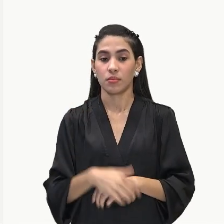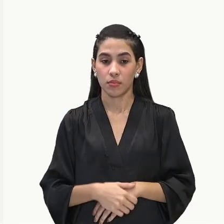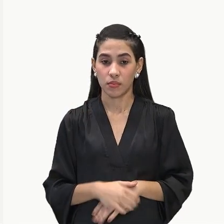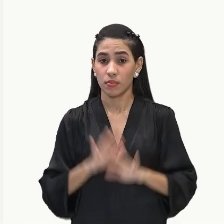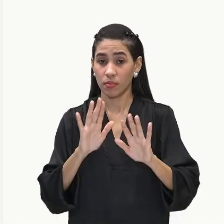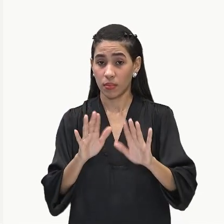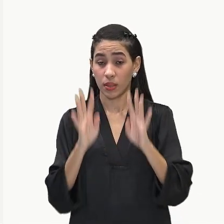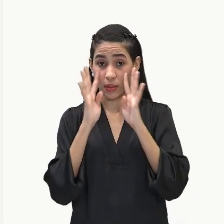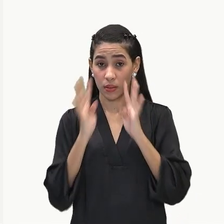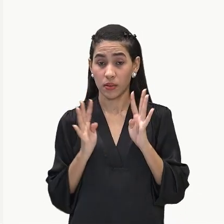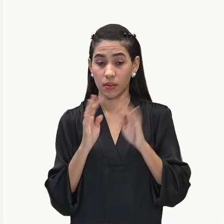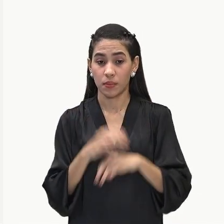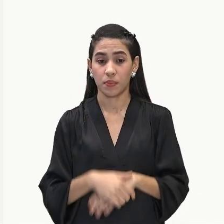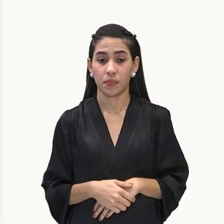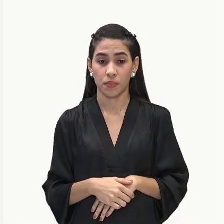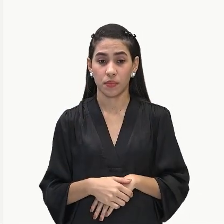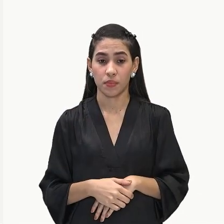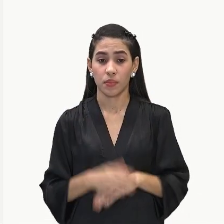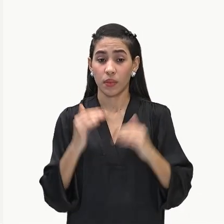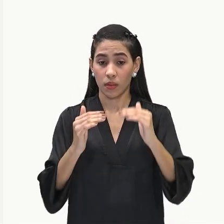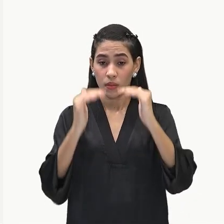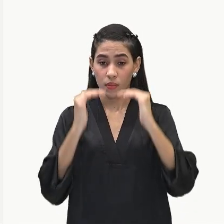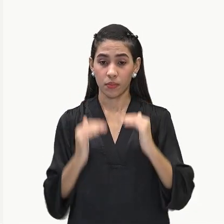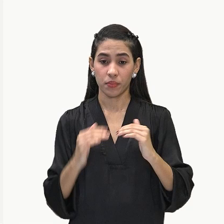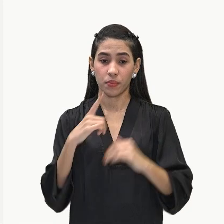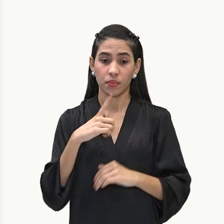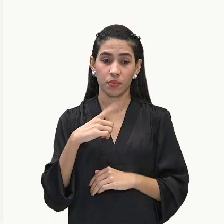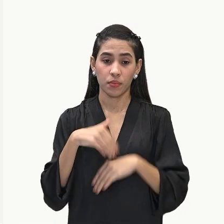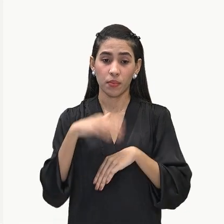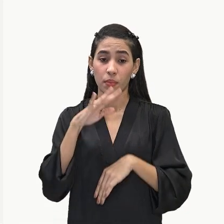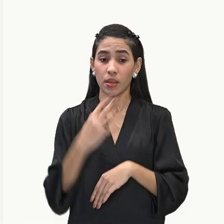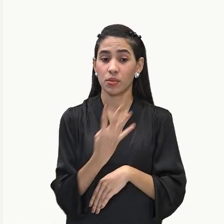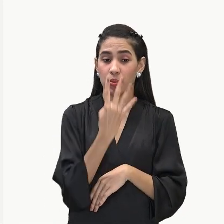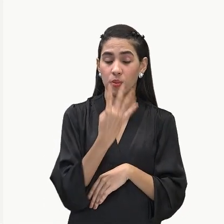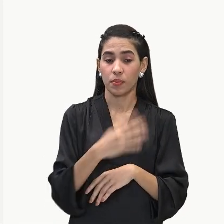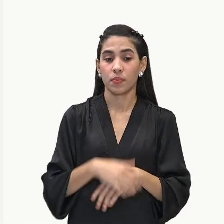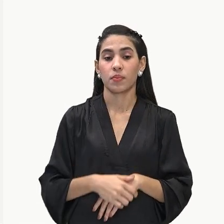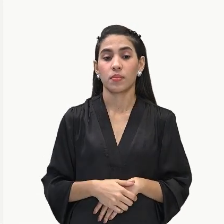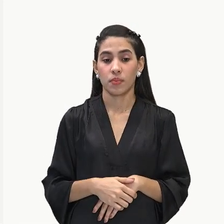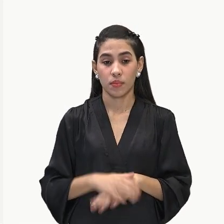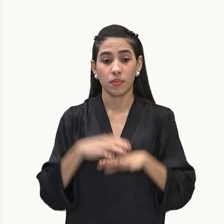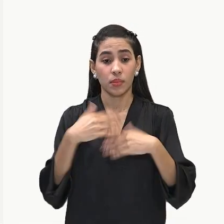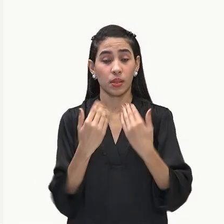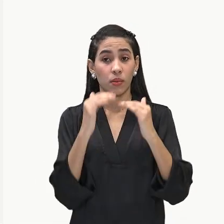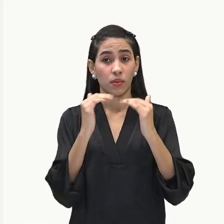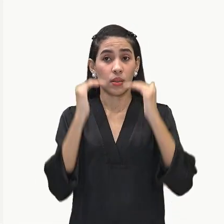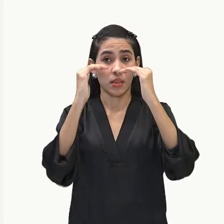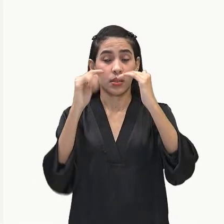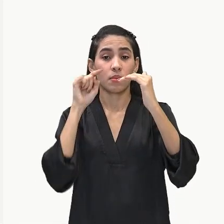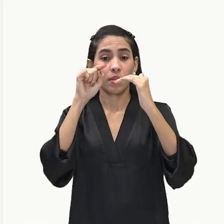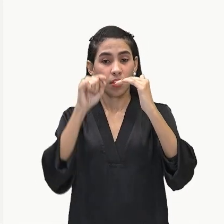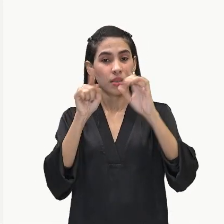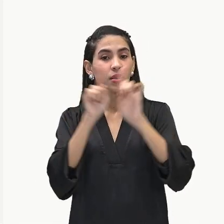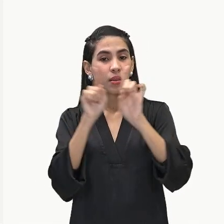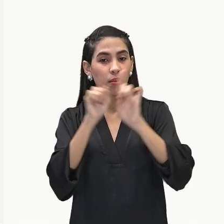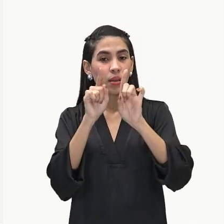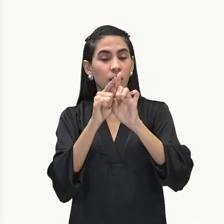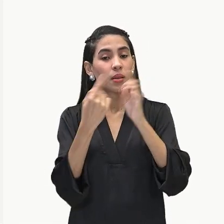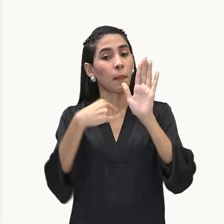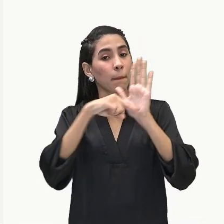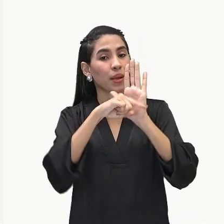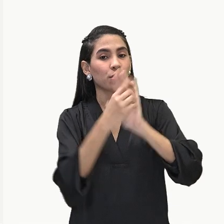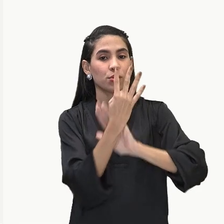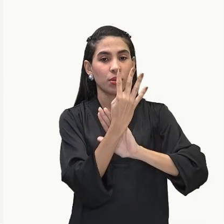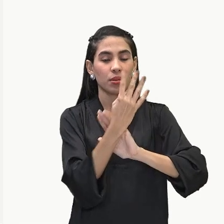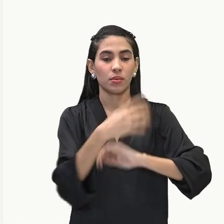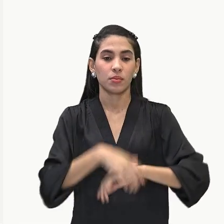Mas observe que aqui na segunda equação eu tenho mais 4. Então, aqui em cima vai ter que aparecer menos